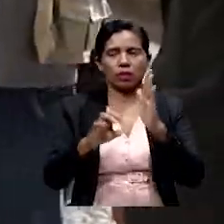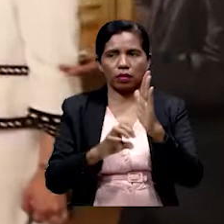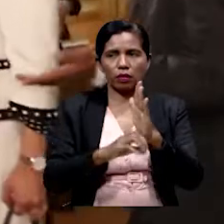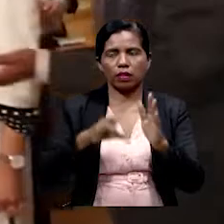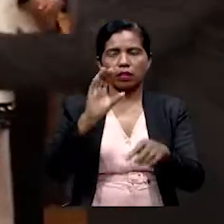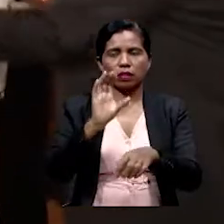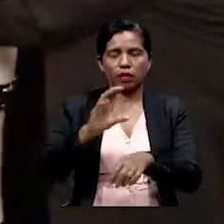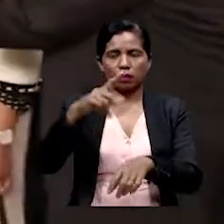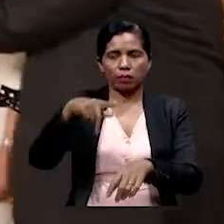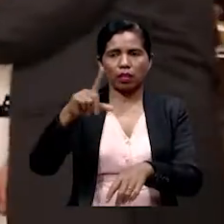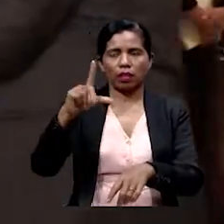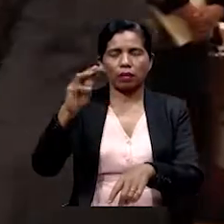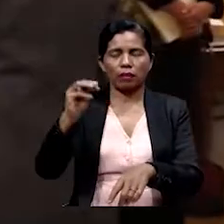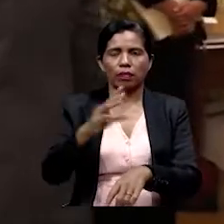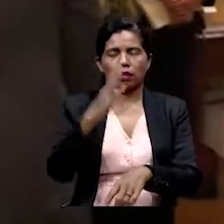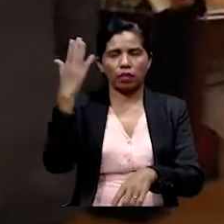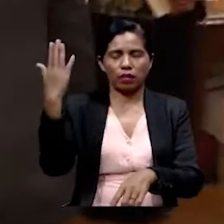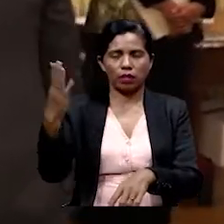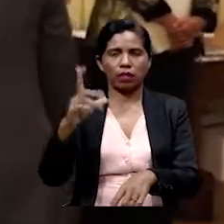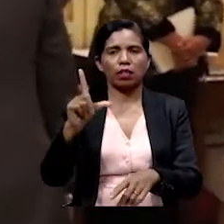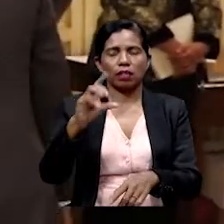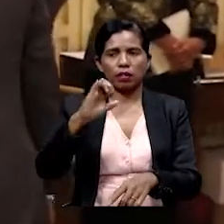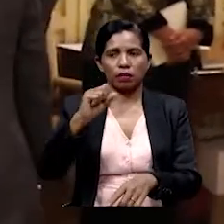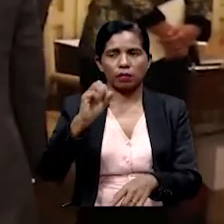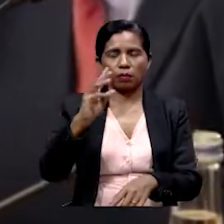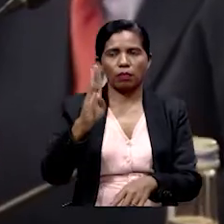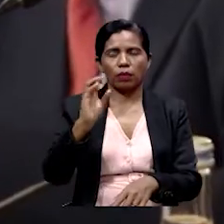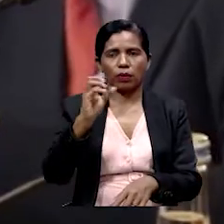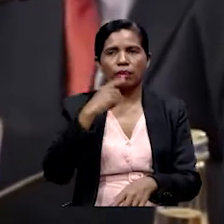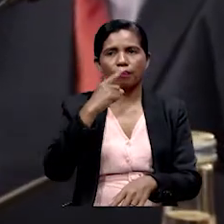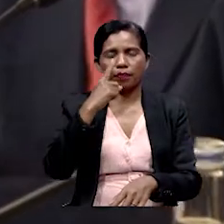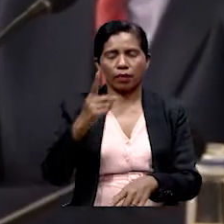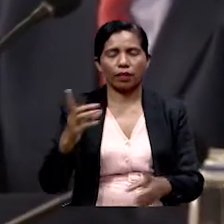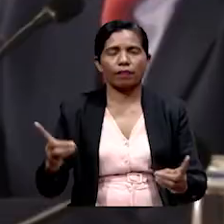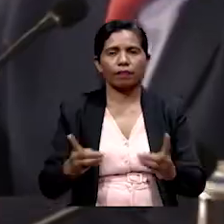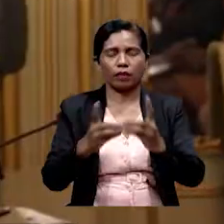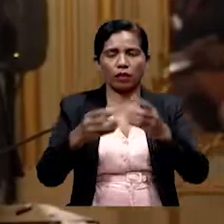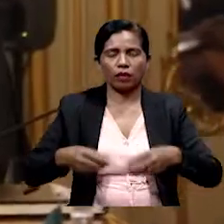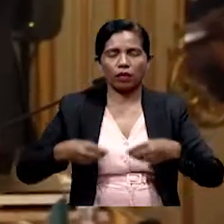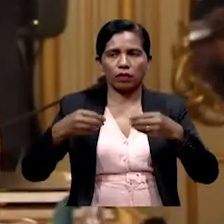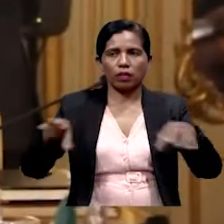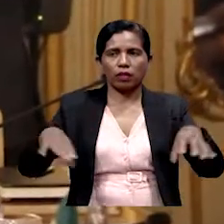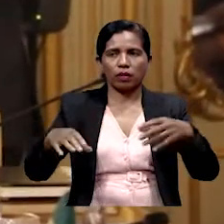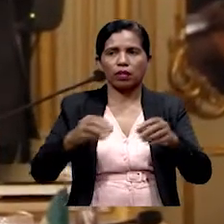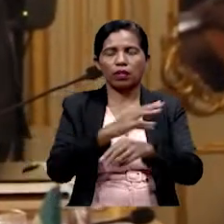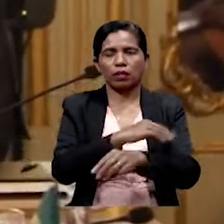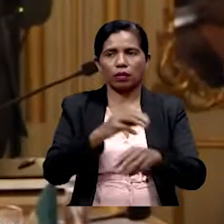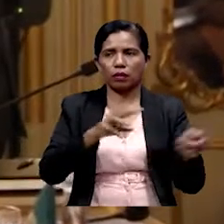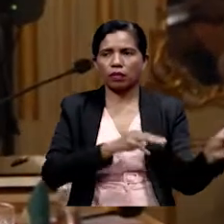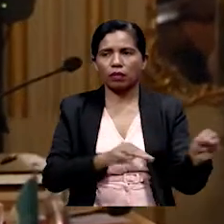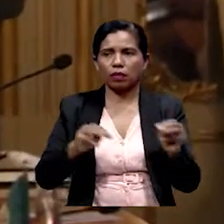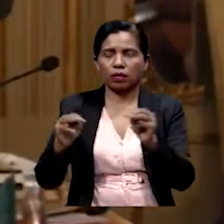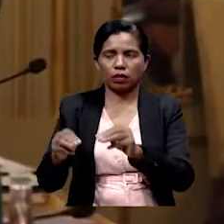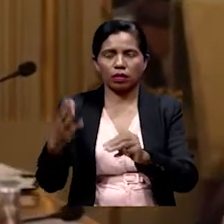CPLP, Zacarias Albano e a Lisboa. E a Soro Mutune Adalziza Magno entrega acordo com a Nova Mobilidade e